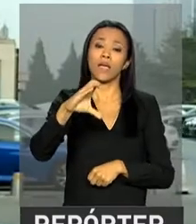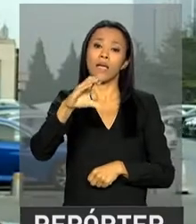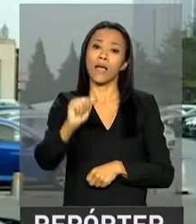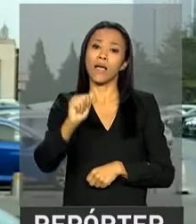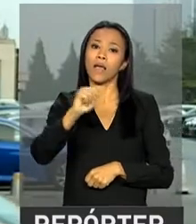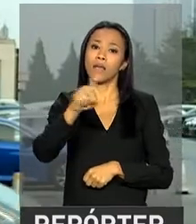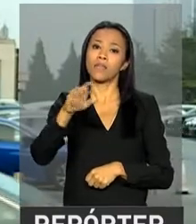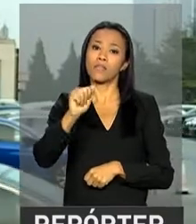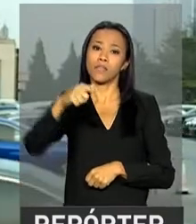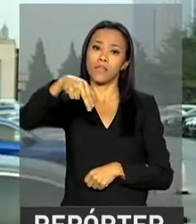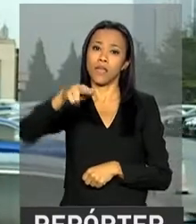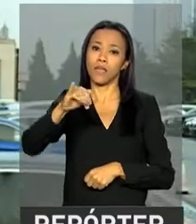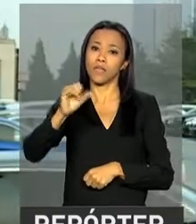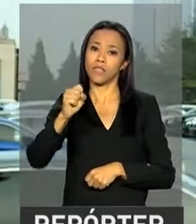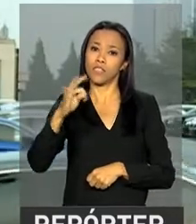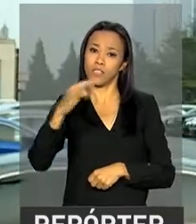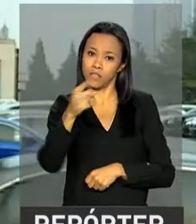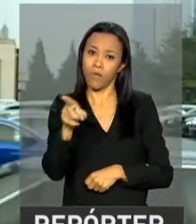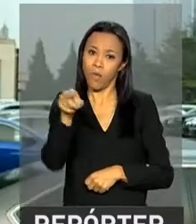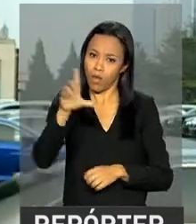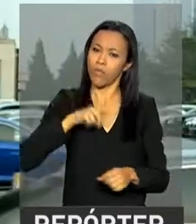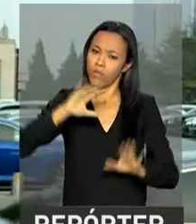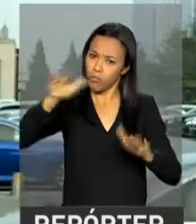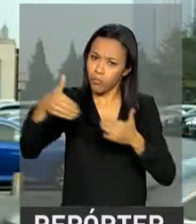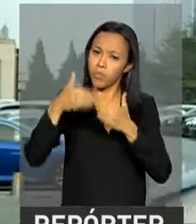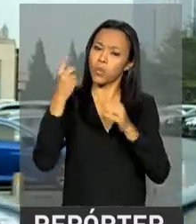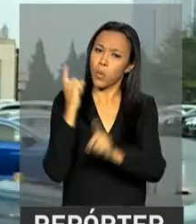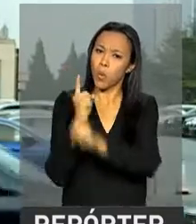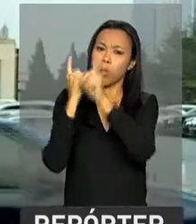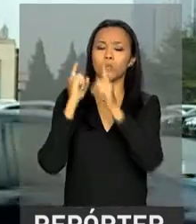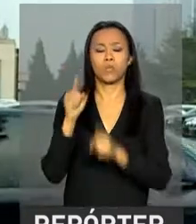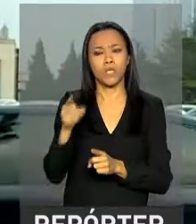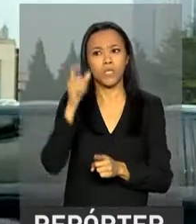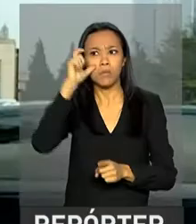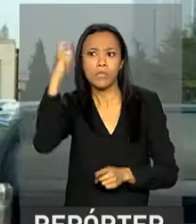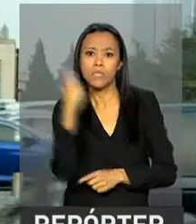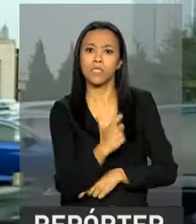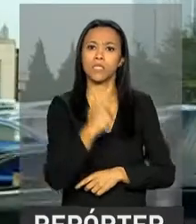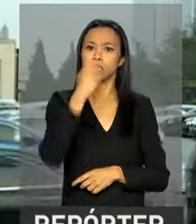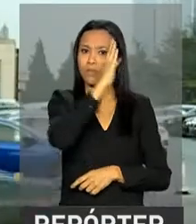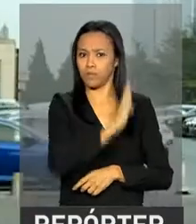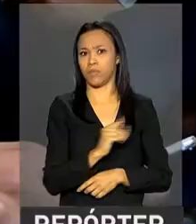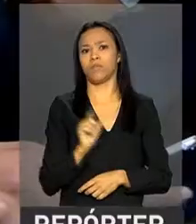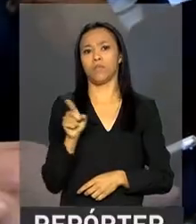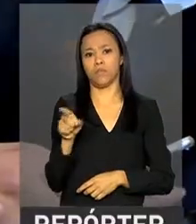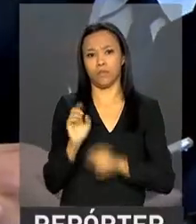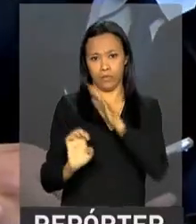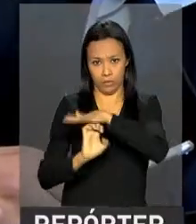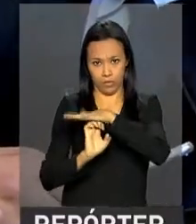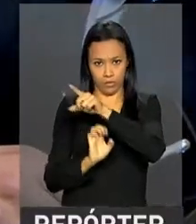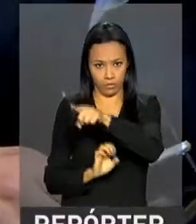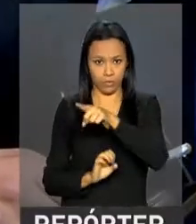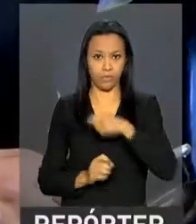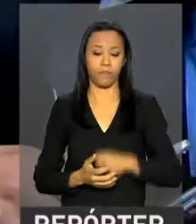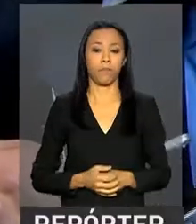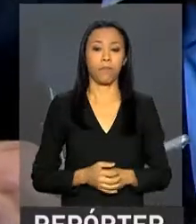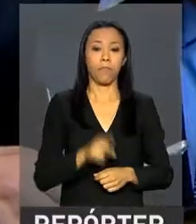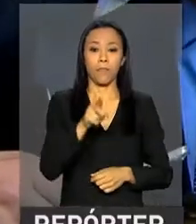empresários locais que sinalizaram a intenção de aumentar os investimentos no Brasil. O presidente de